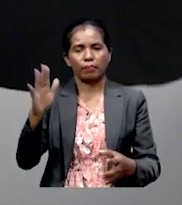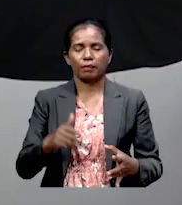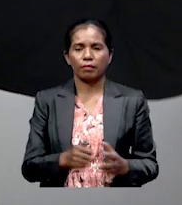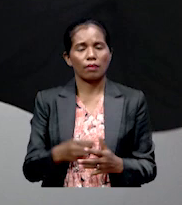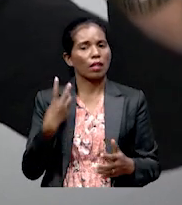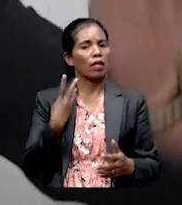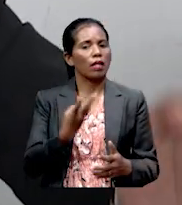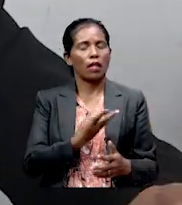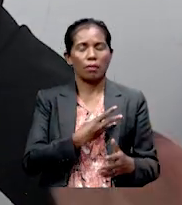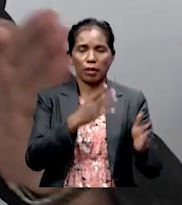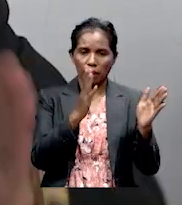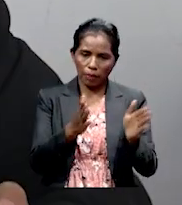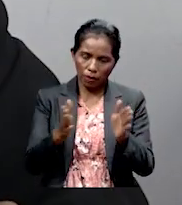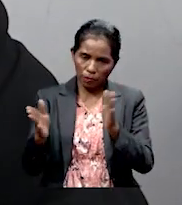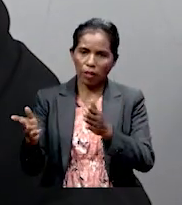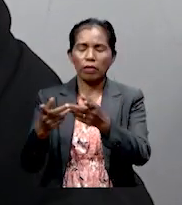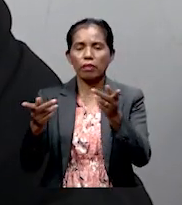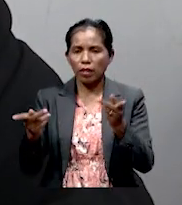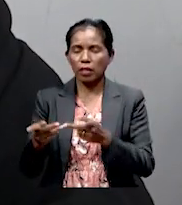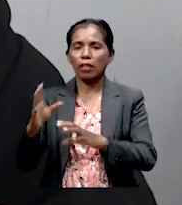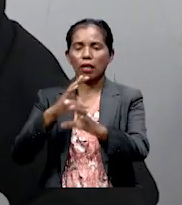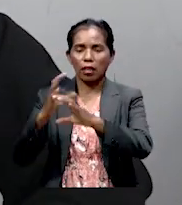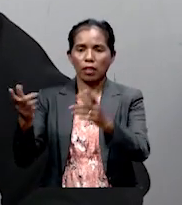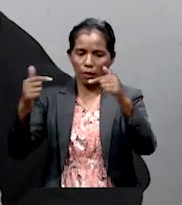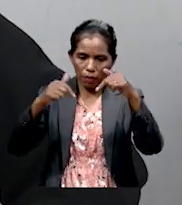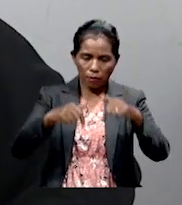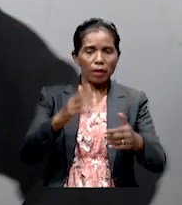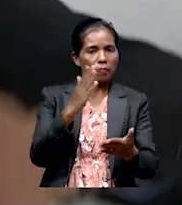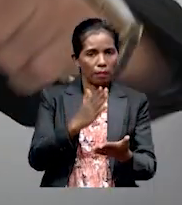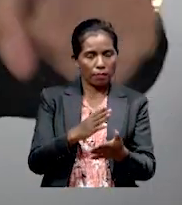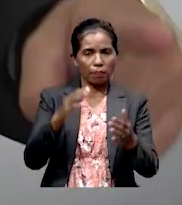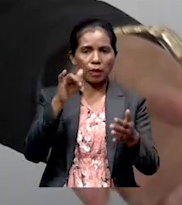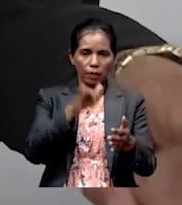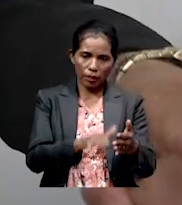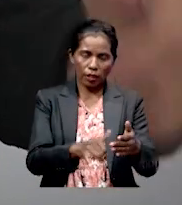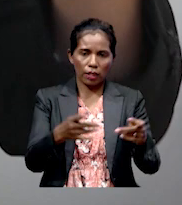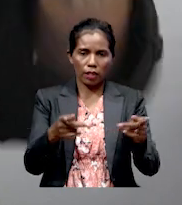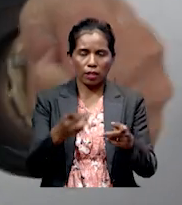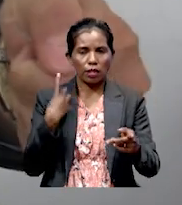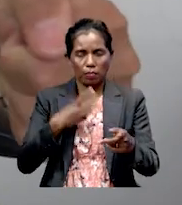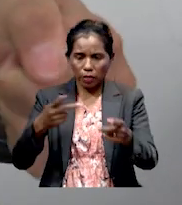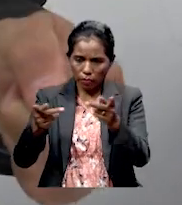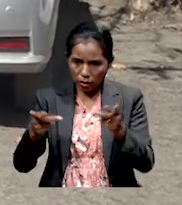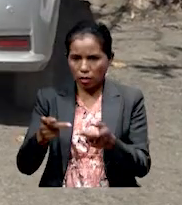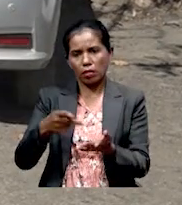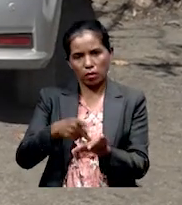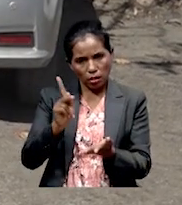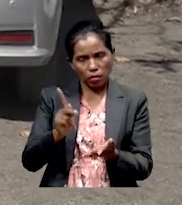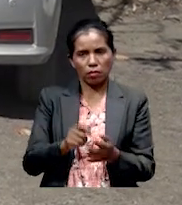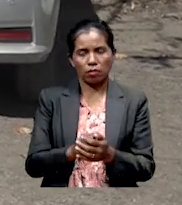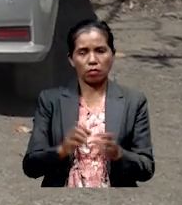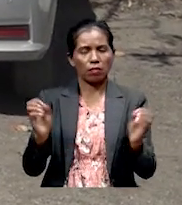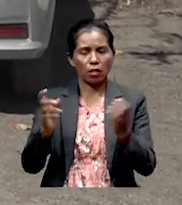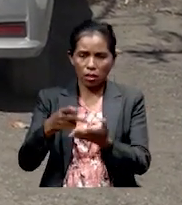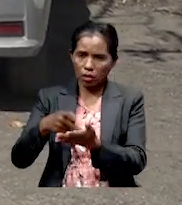Ami prepara fatinete careta mai para. Ania mai tama hene tau a minha gura ne sel. Mas sel está,